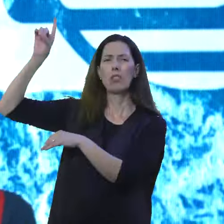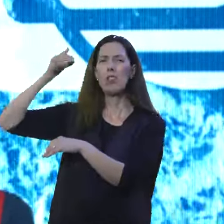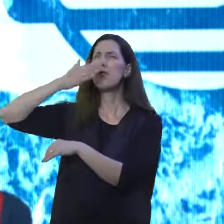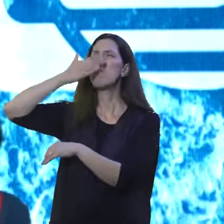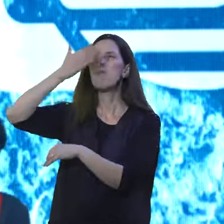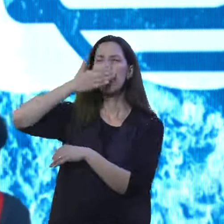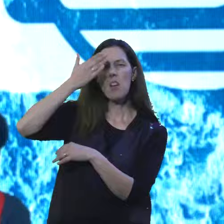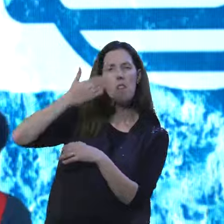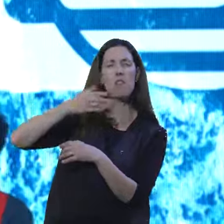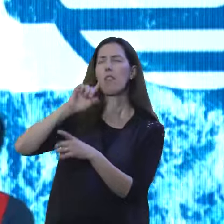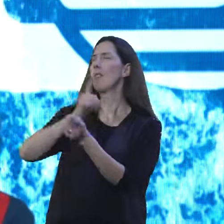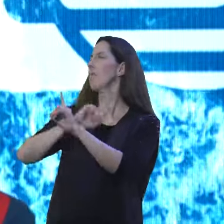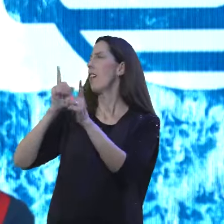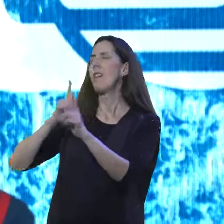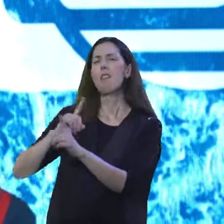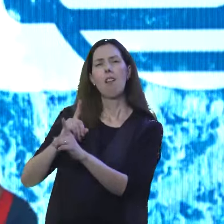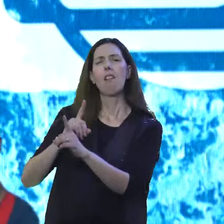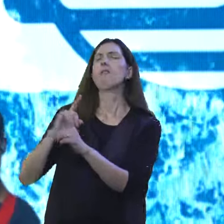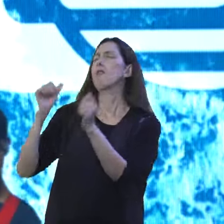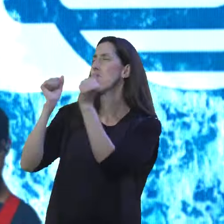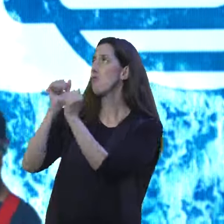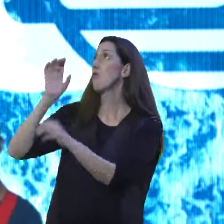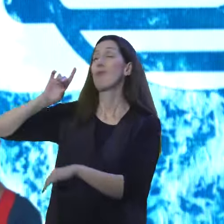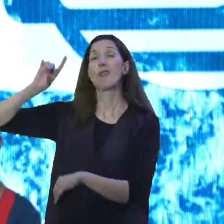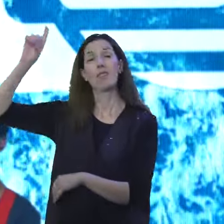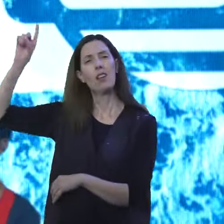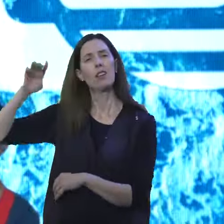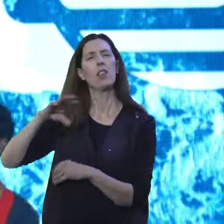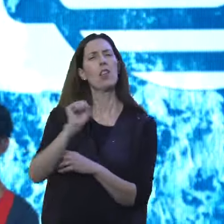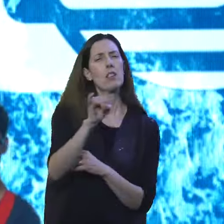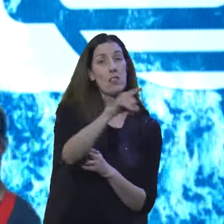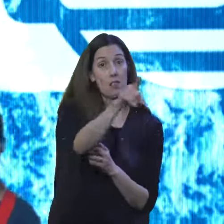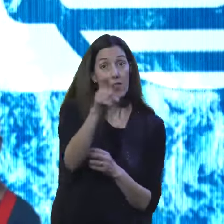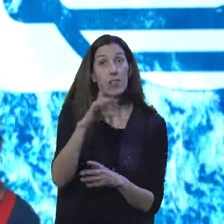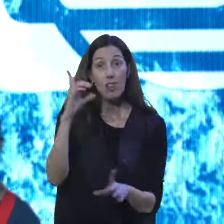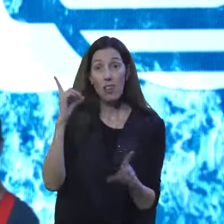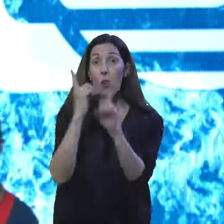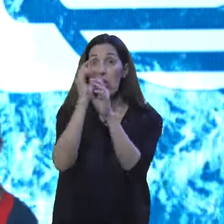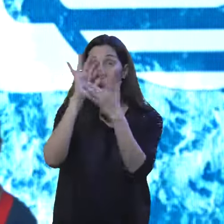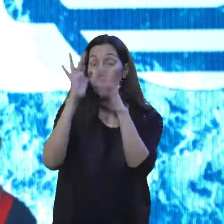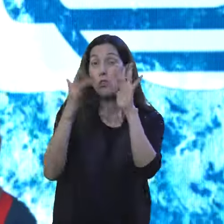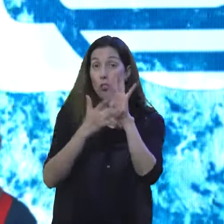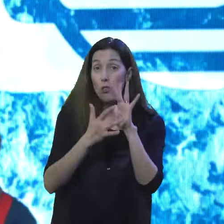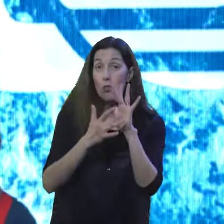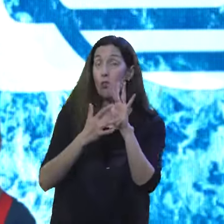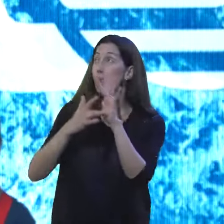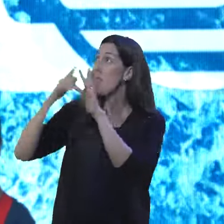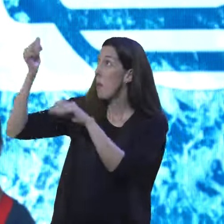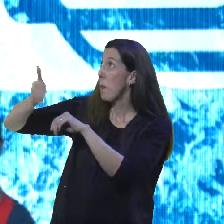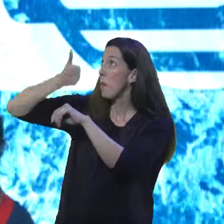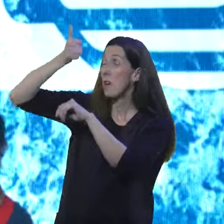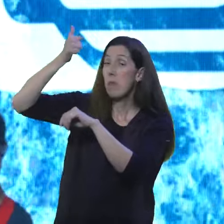na sensualidade. Se você se encontrar com Jesus e fazer dele o primeiro, você vai se tornar uma nova pessoa,